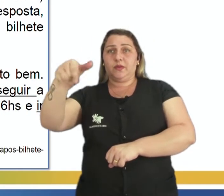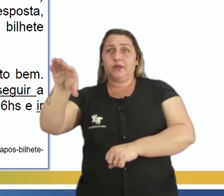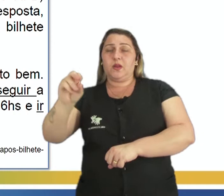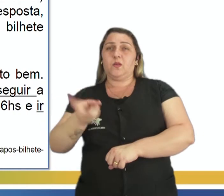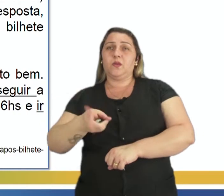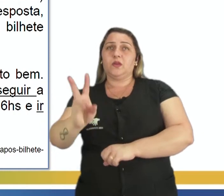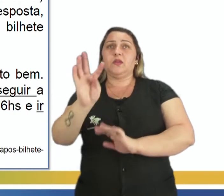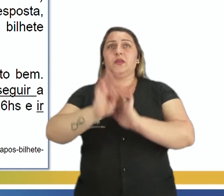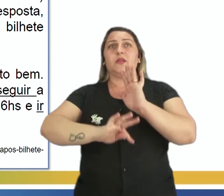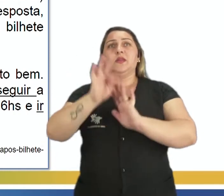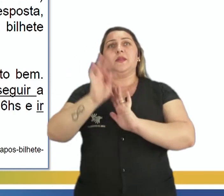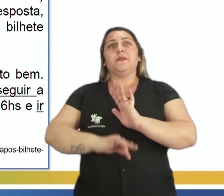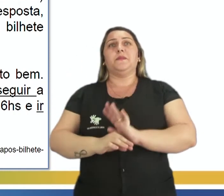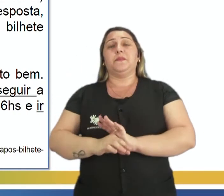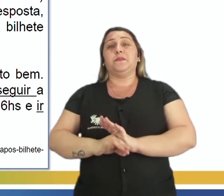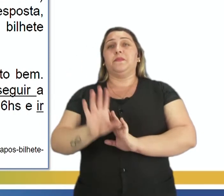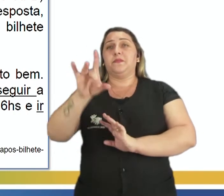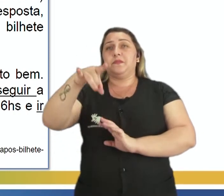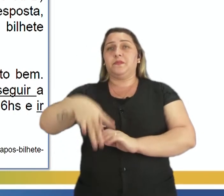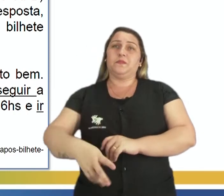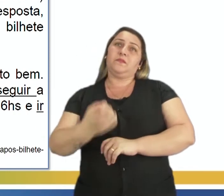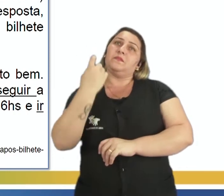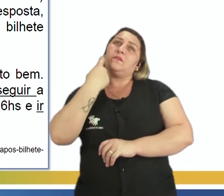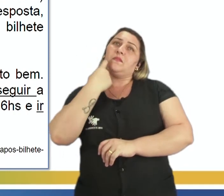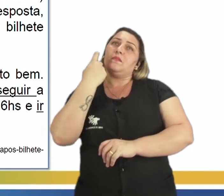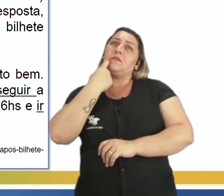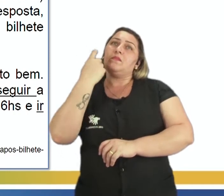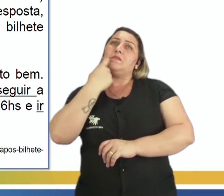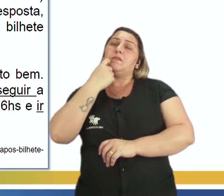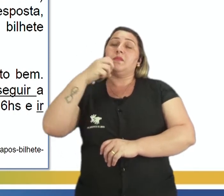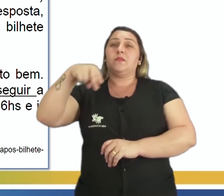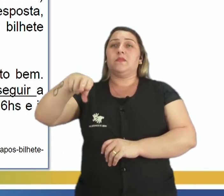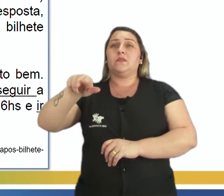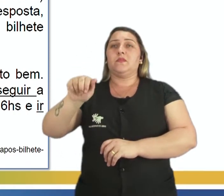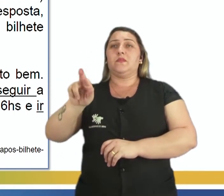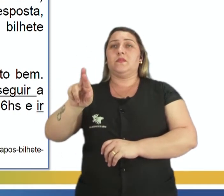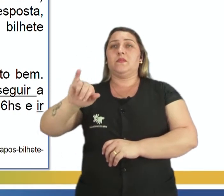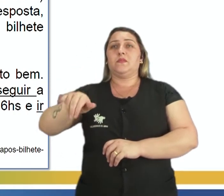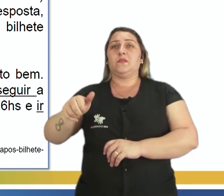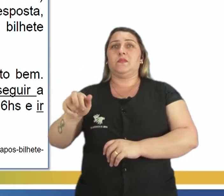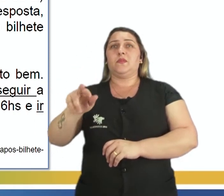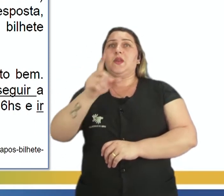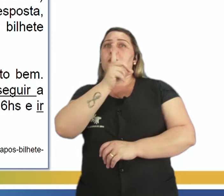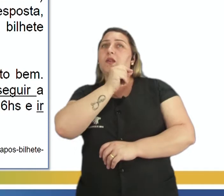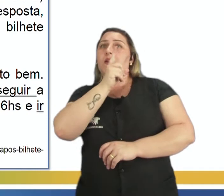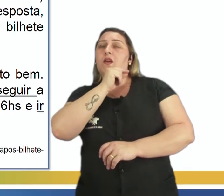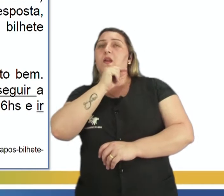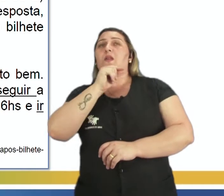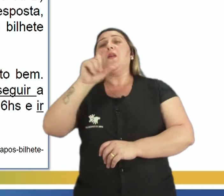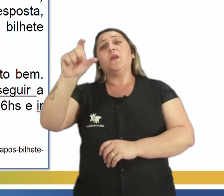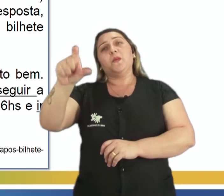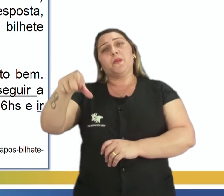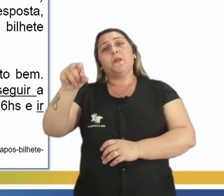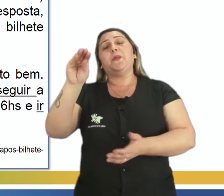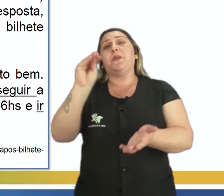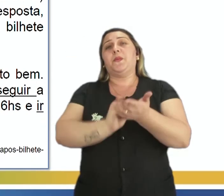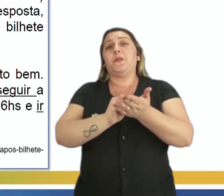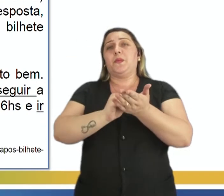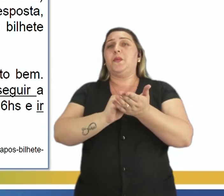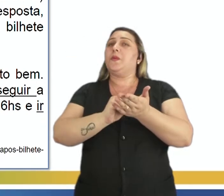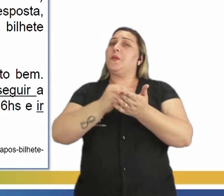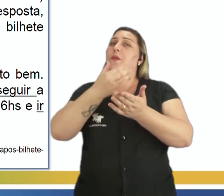Continuando o texto. Diz assim: na última sexta-feira, Najara Sandes tuitou o bilhete enviado por seu